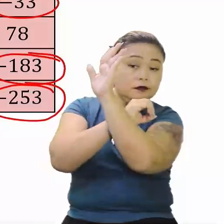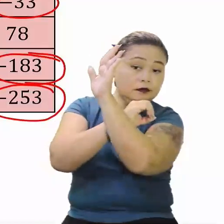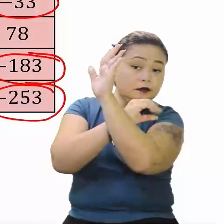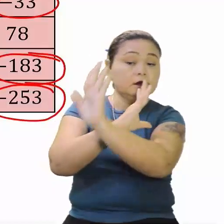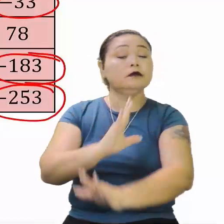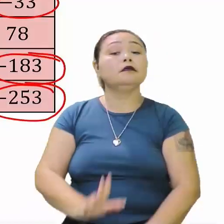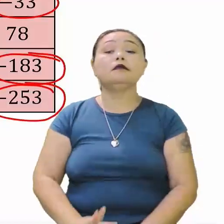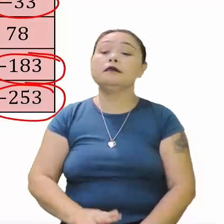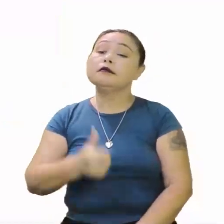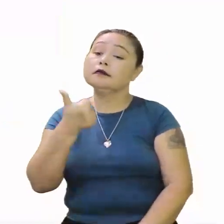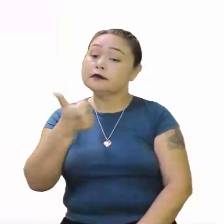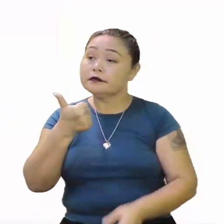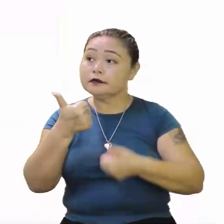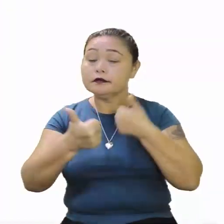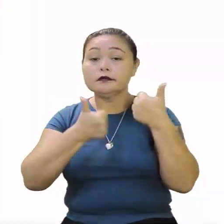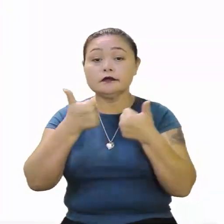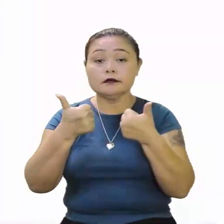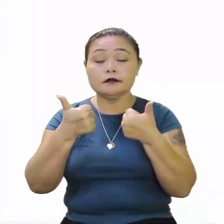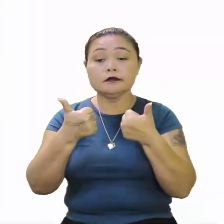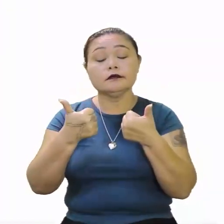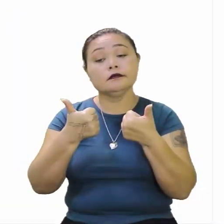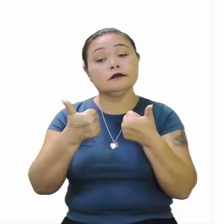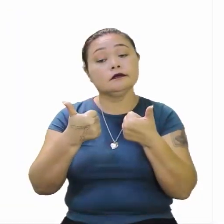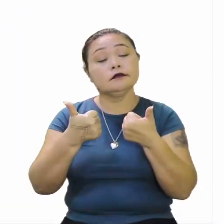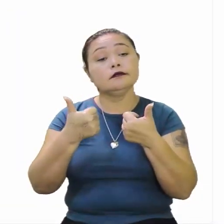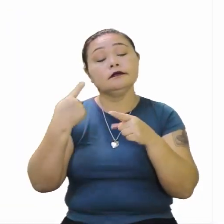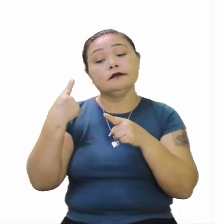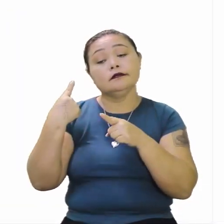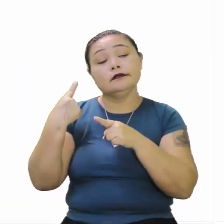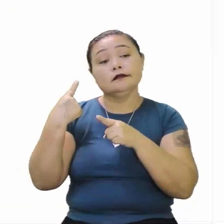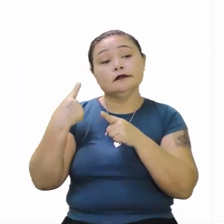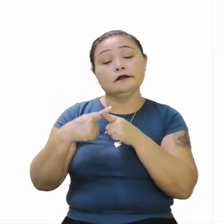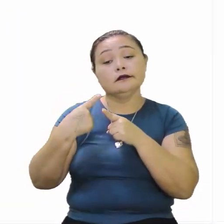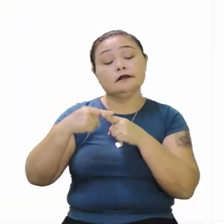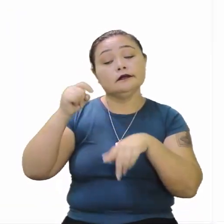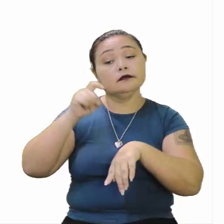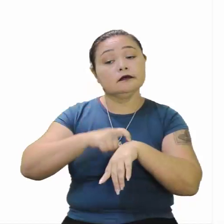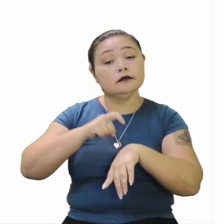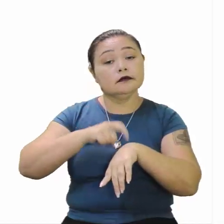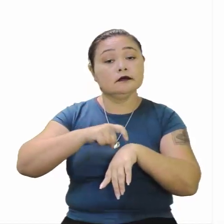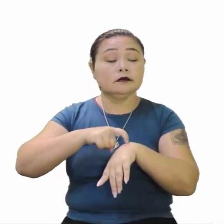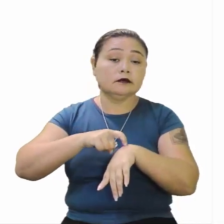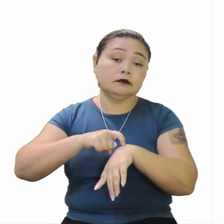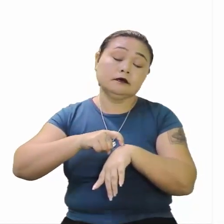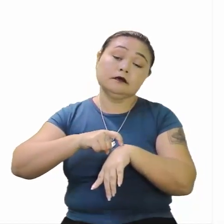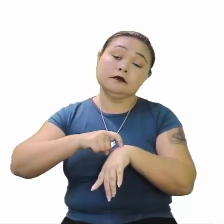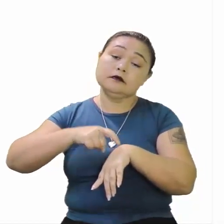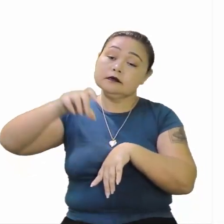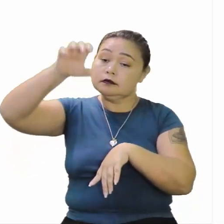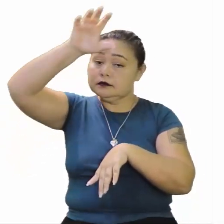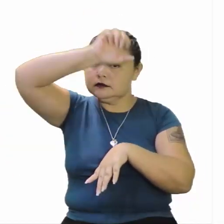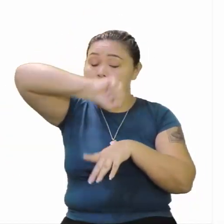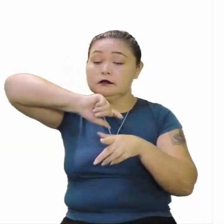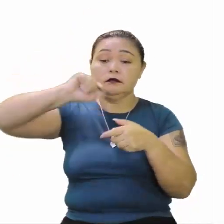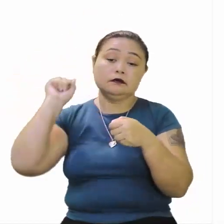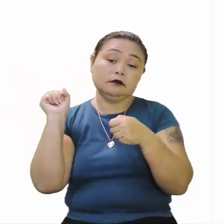meu caro aluno? Beleza, então olha só, porque agora é a hora de